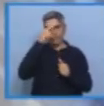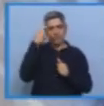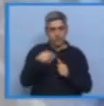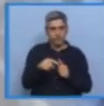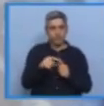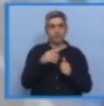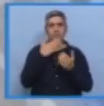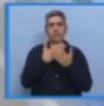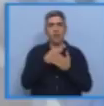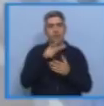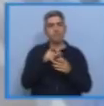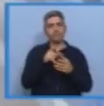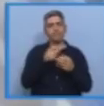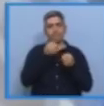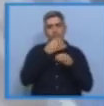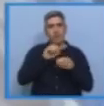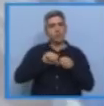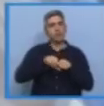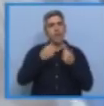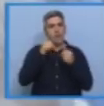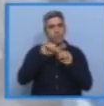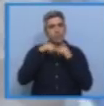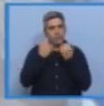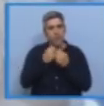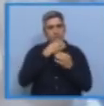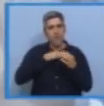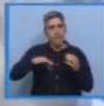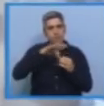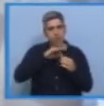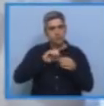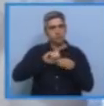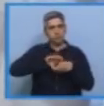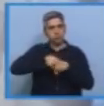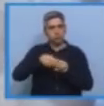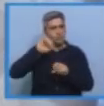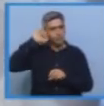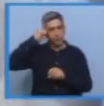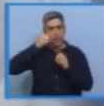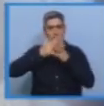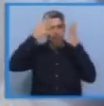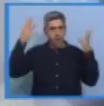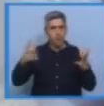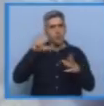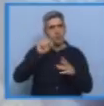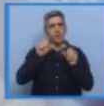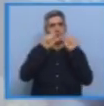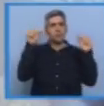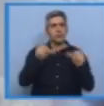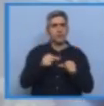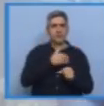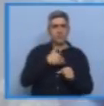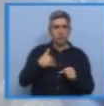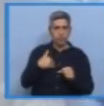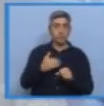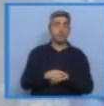que leva, de facto, a essa destruturação da sociedade, das famílias e que traz um prejuízo enorme até para os sistemas de saúde e,